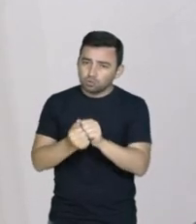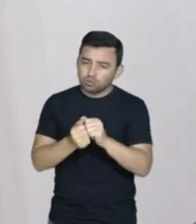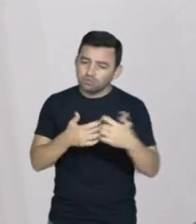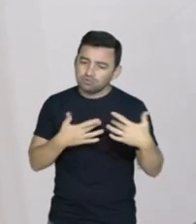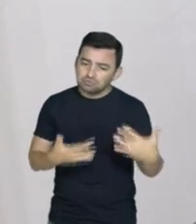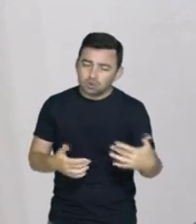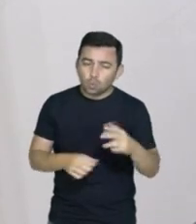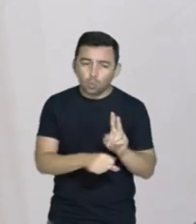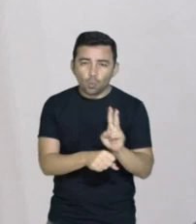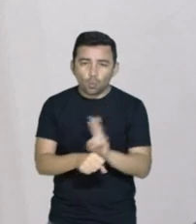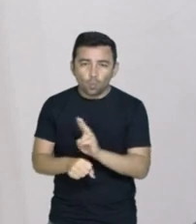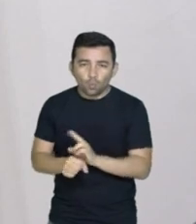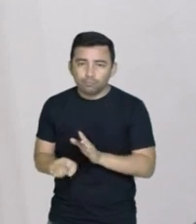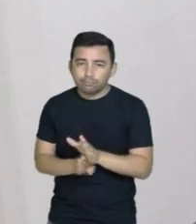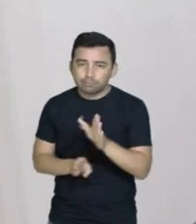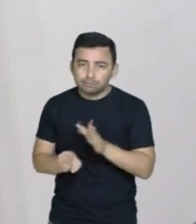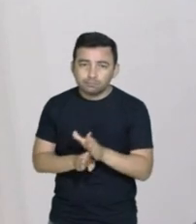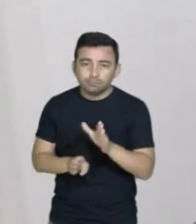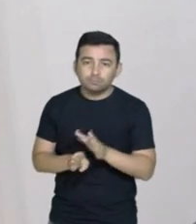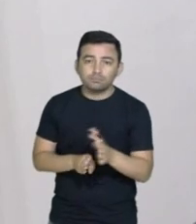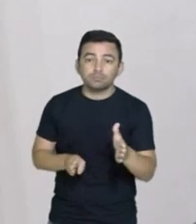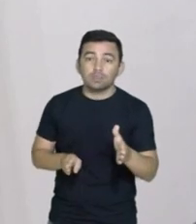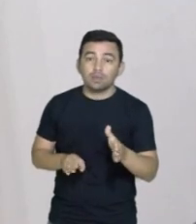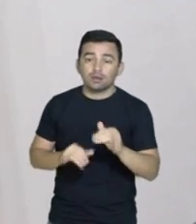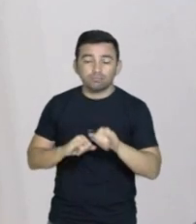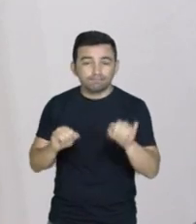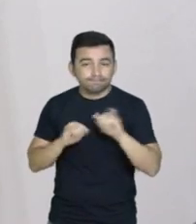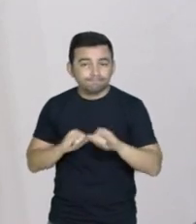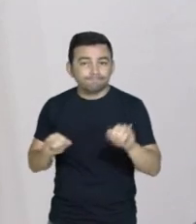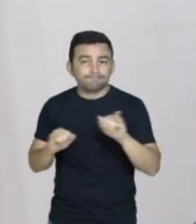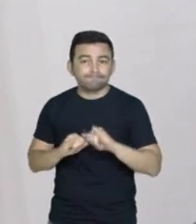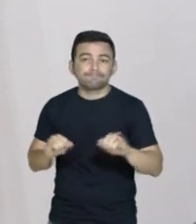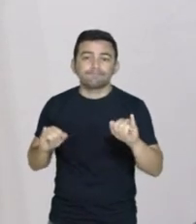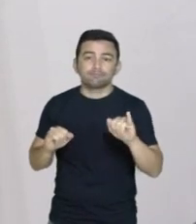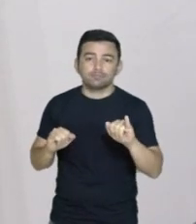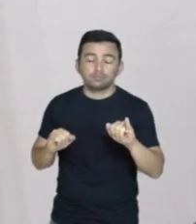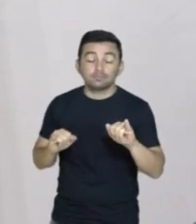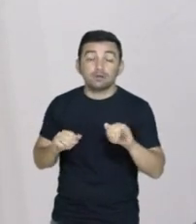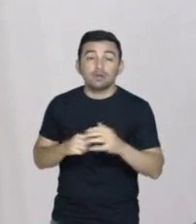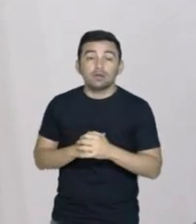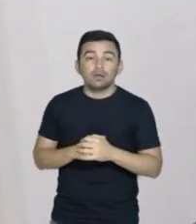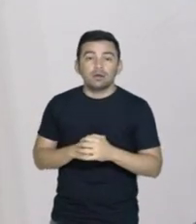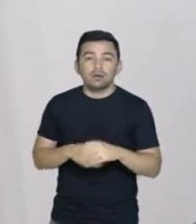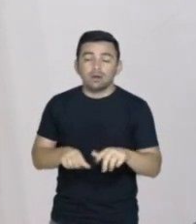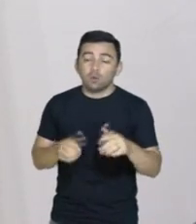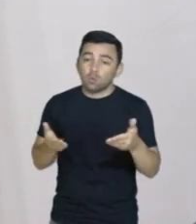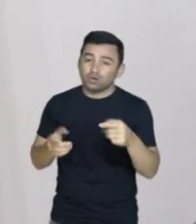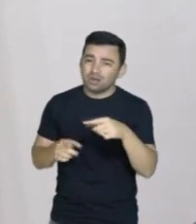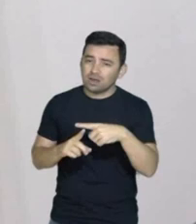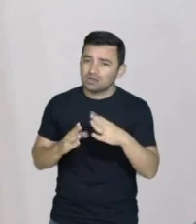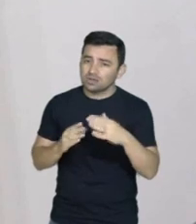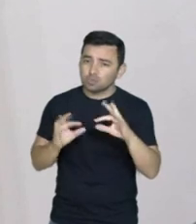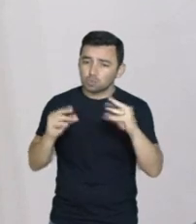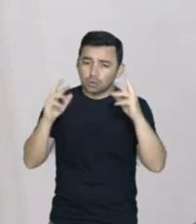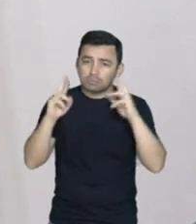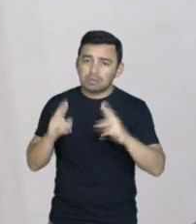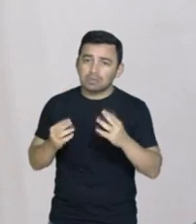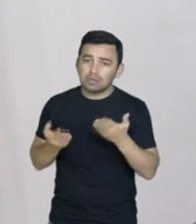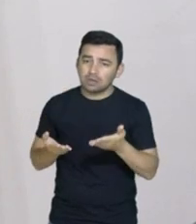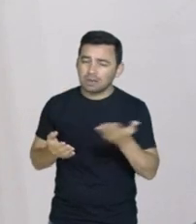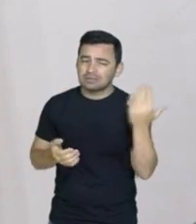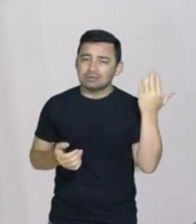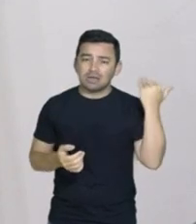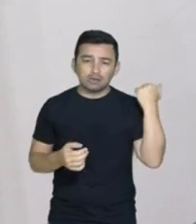Congregação aconselhando as pessoas anunciando a palavra de Deus hoje a igreja é reconhecida e respeitada mas nem sempre foi